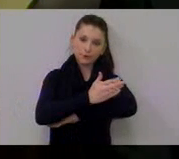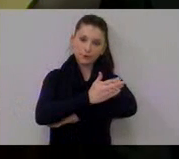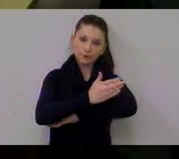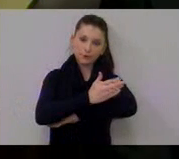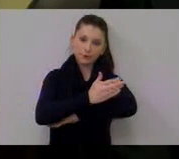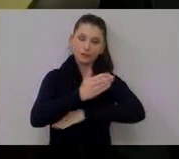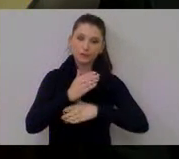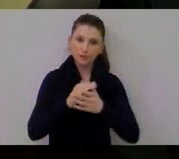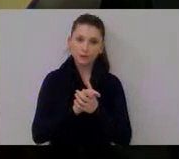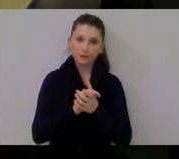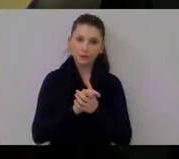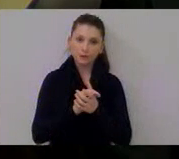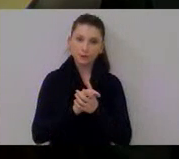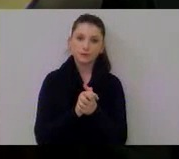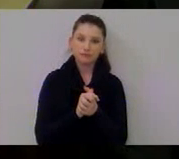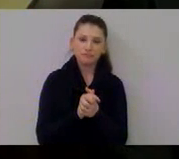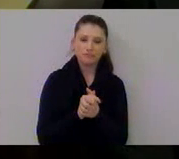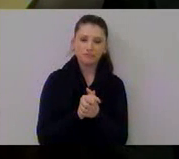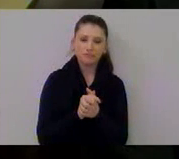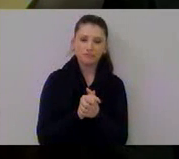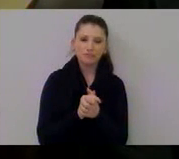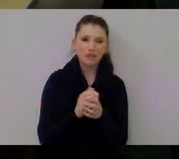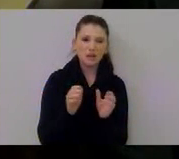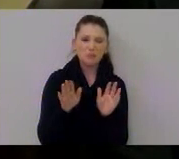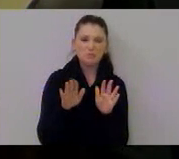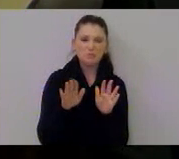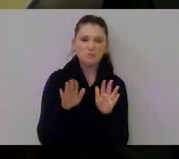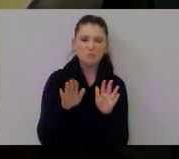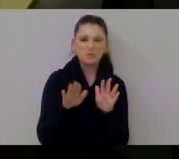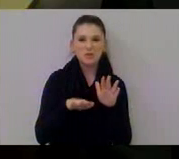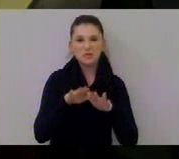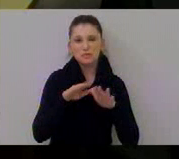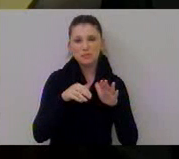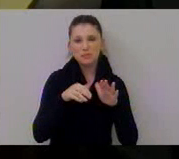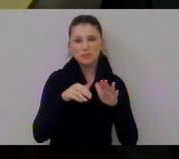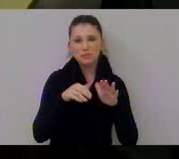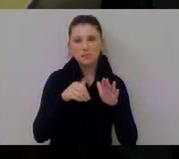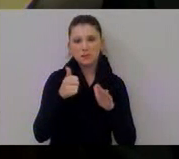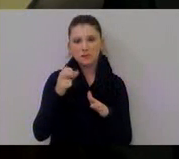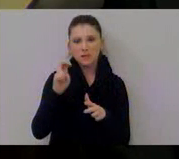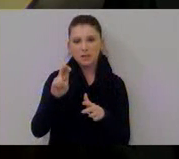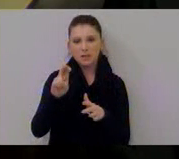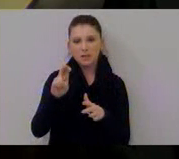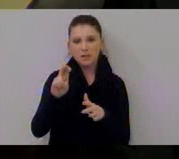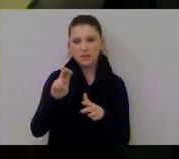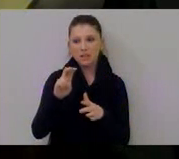15 dias atrás, uma senhora com Honda Civic